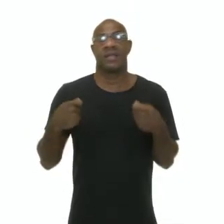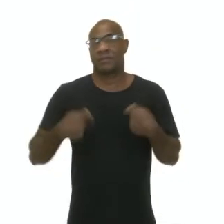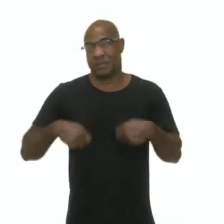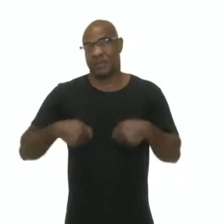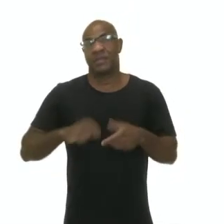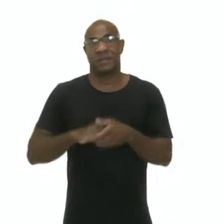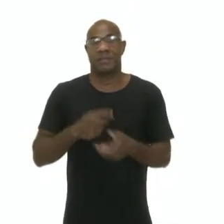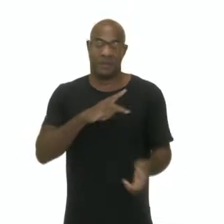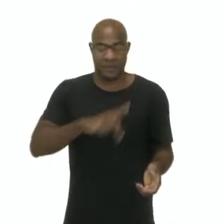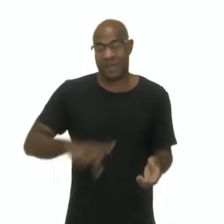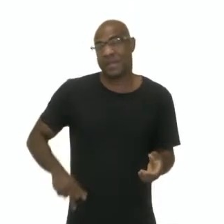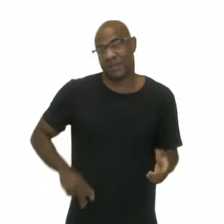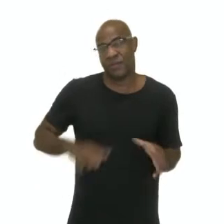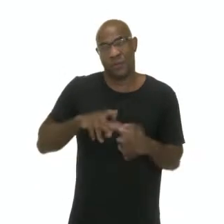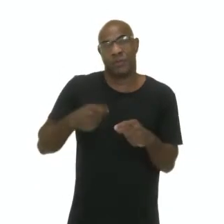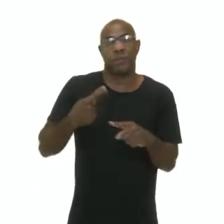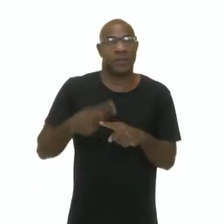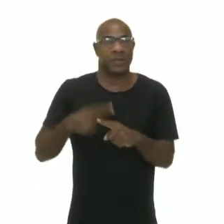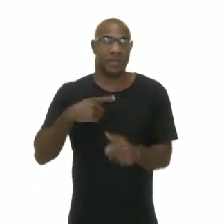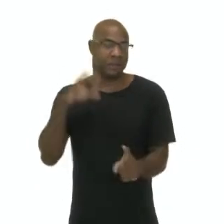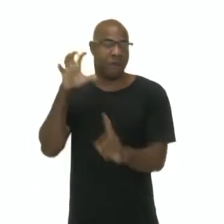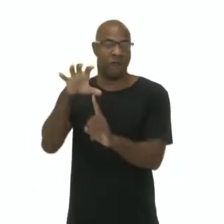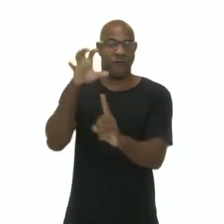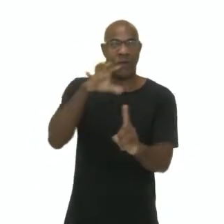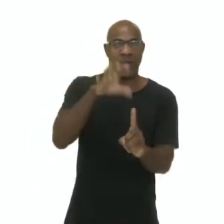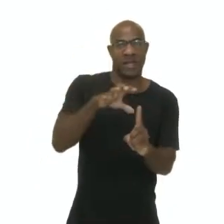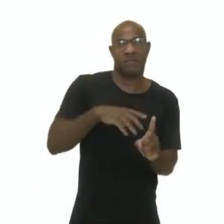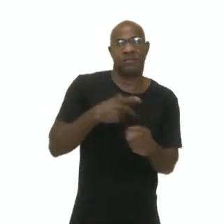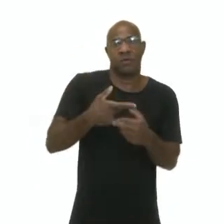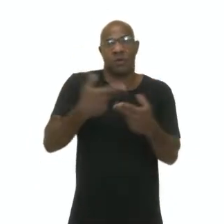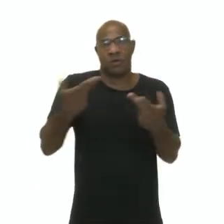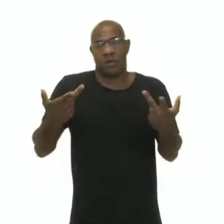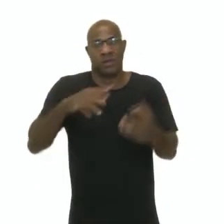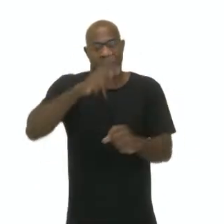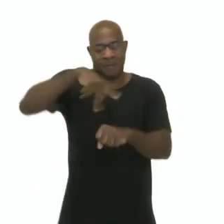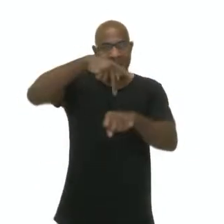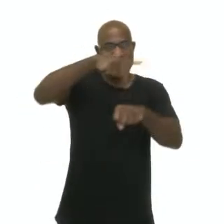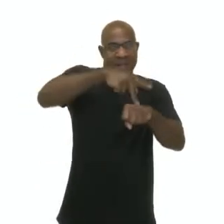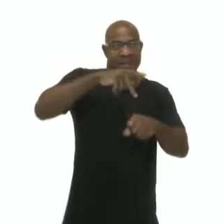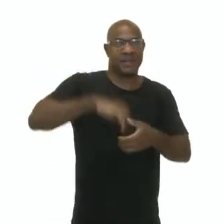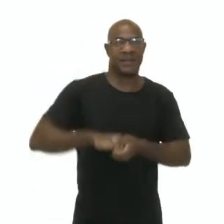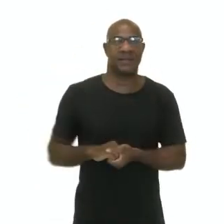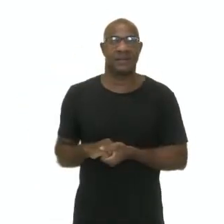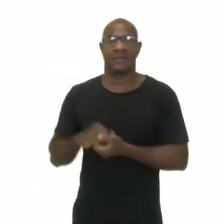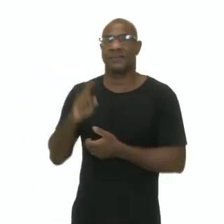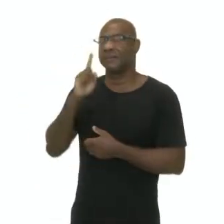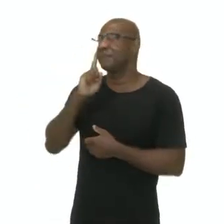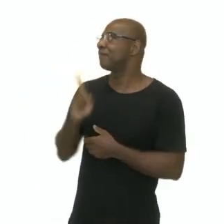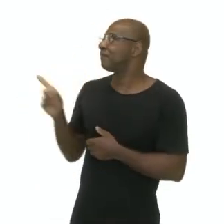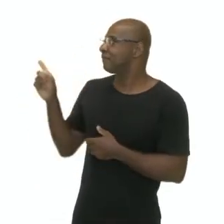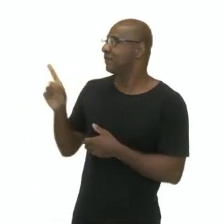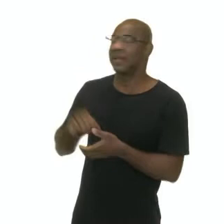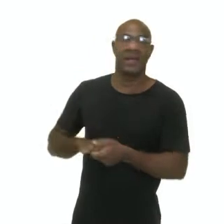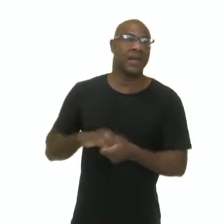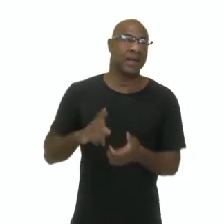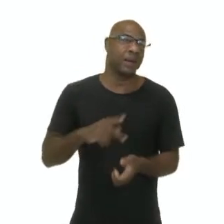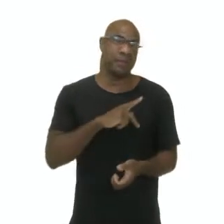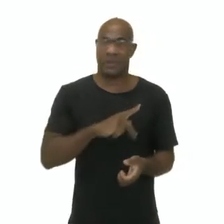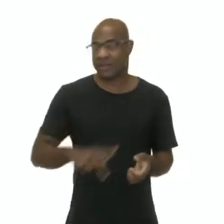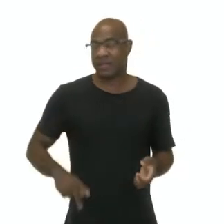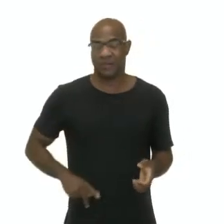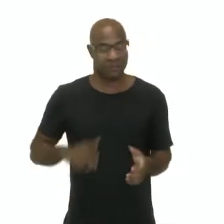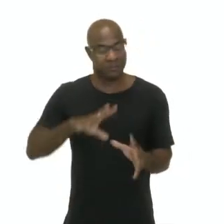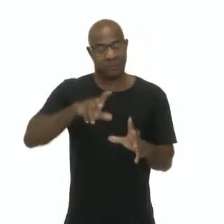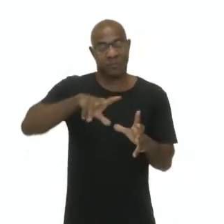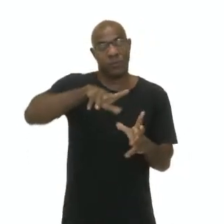Os Beatles. Porque têm influência sobre muita gente de todos os países. Então, eles deveriam ser presidentes do mundo justamente porque eles têm